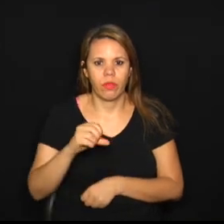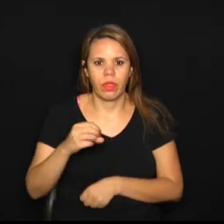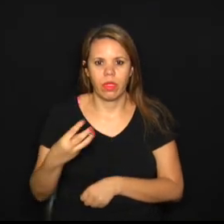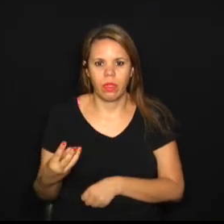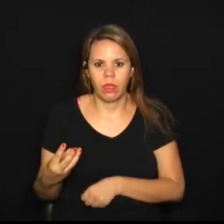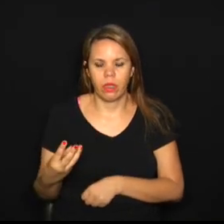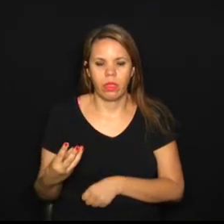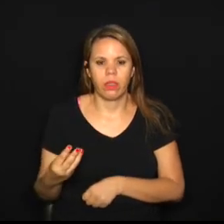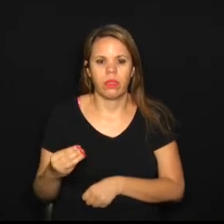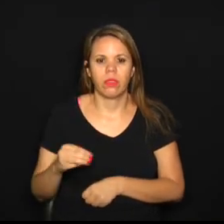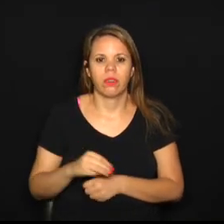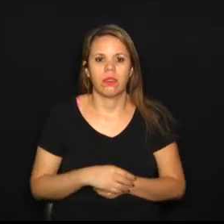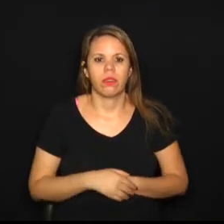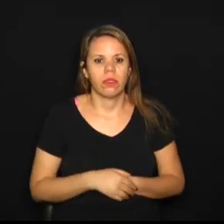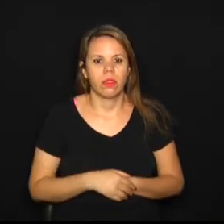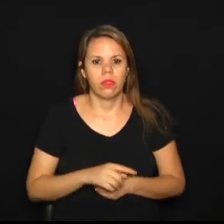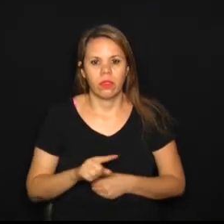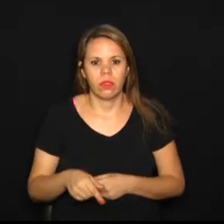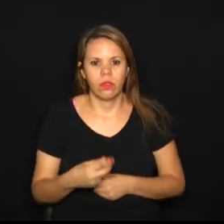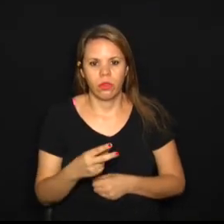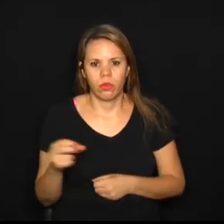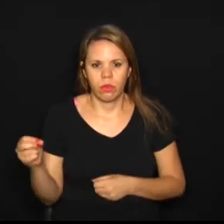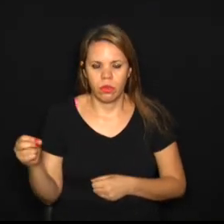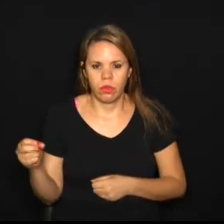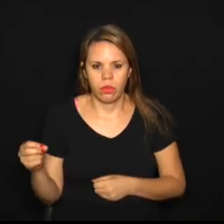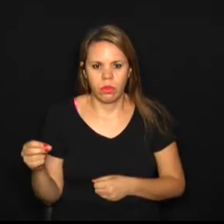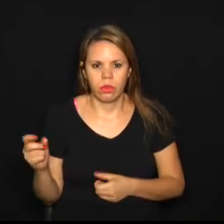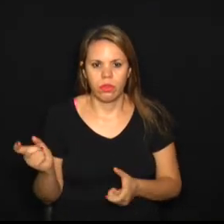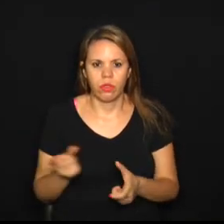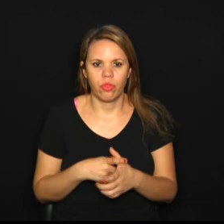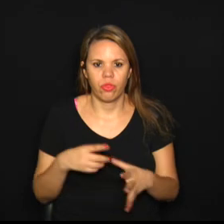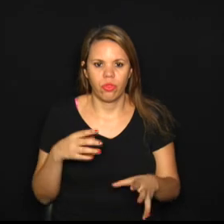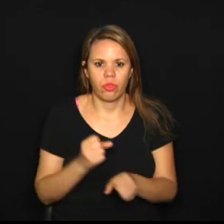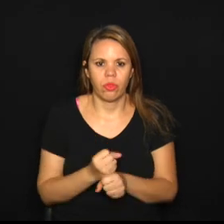293.200.000. As despesas totais foram de